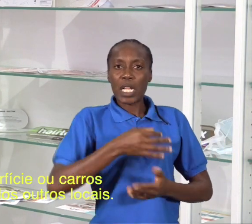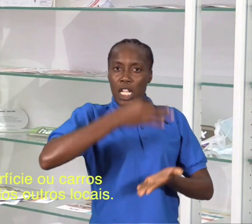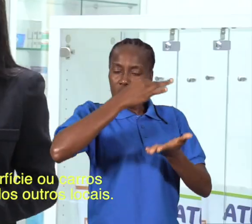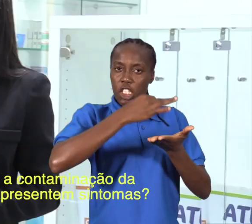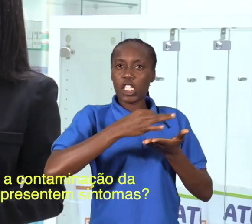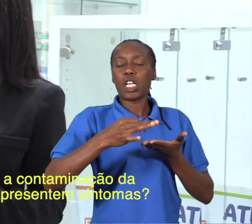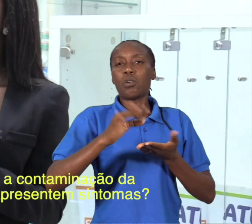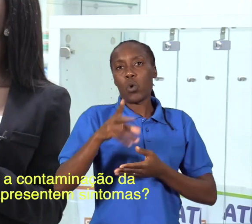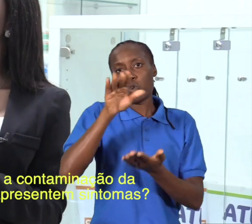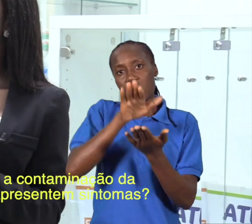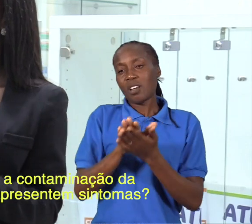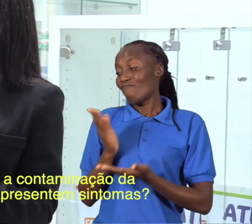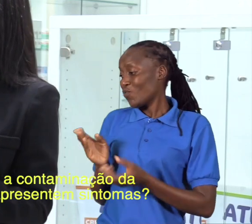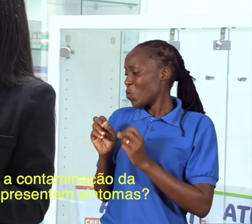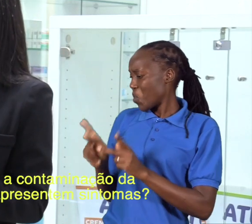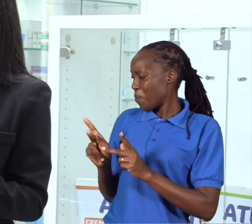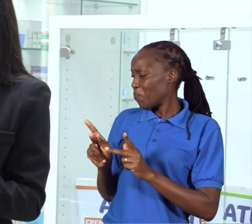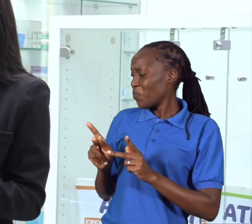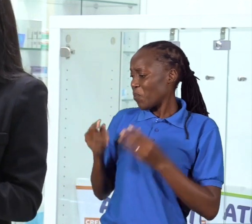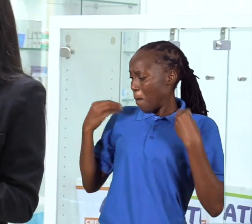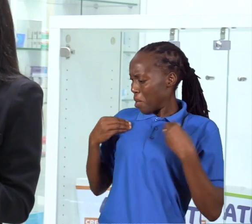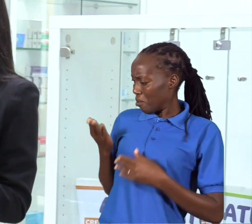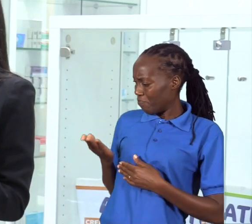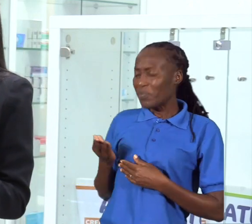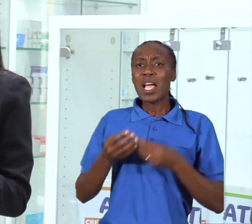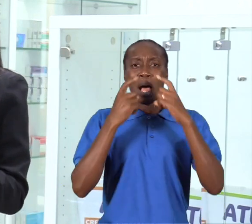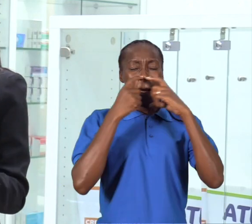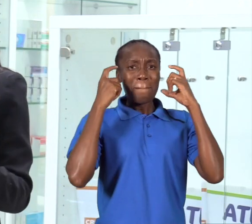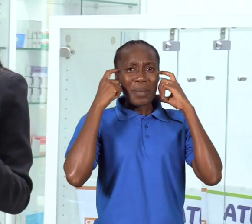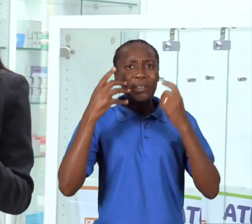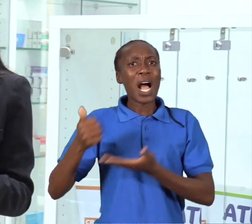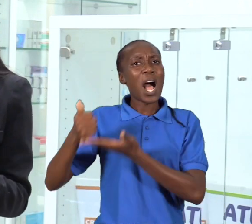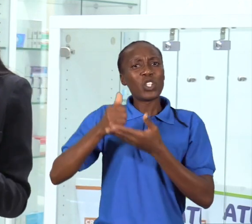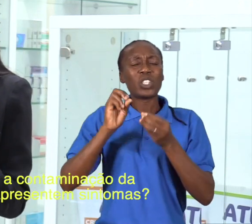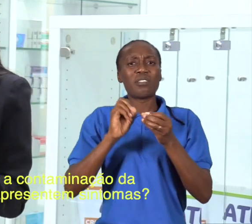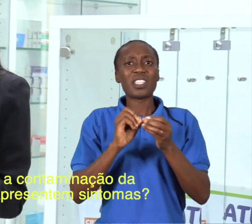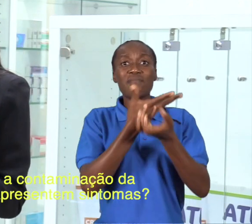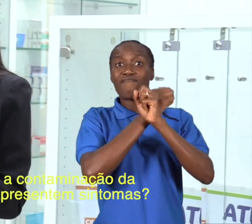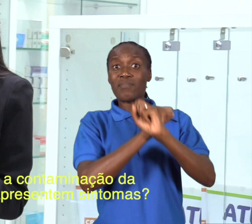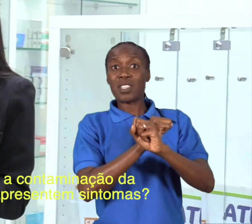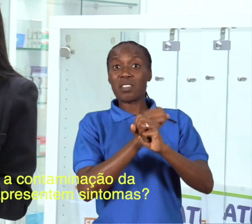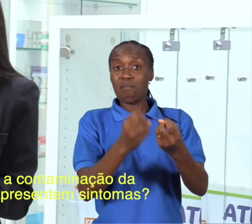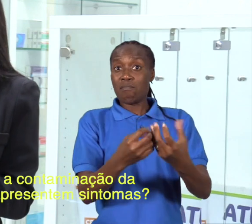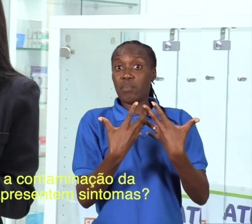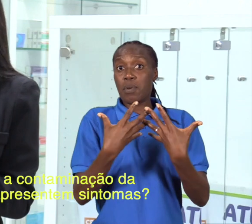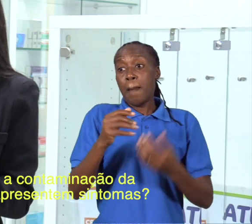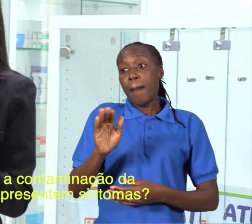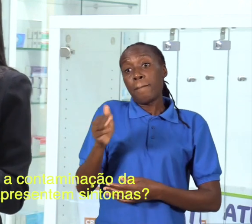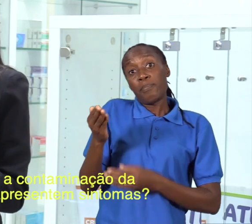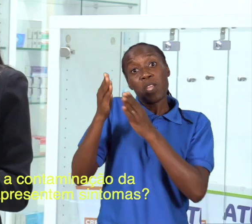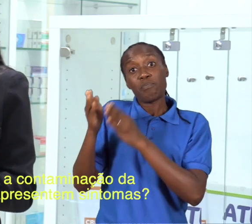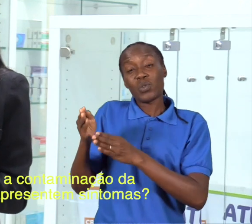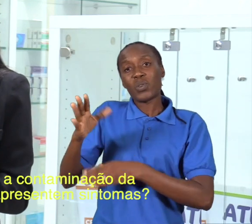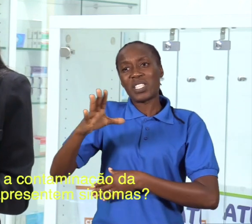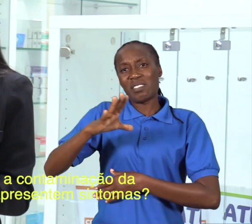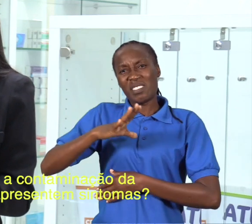locais. Ok. Doutora, as máscaras ajudam a conter a transmissão por parte de pessoas que não